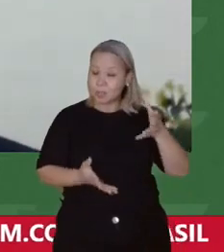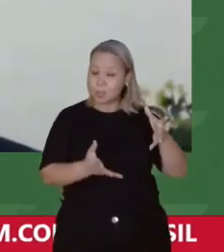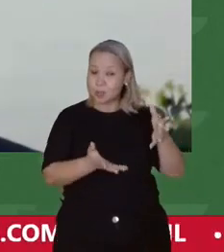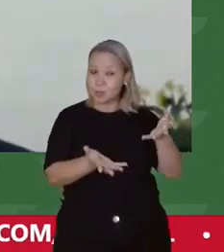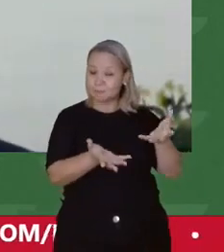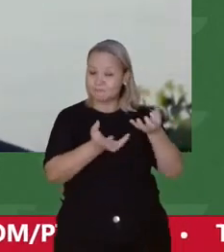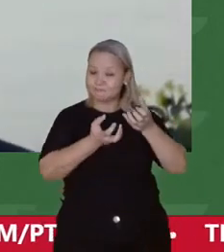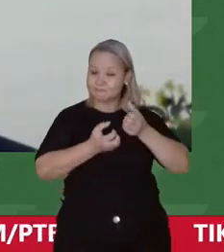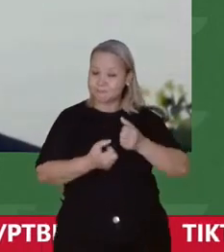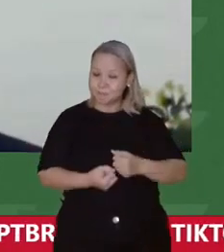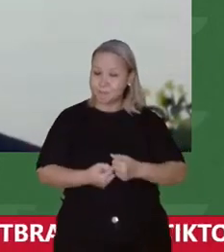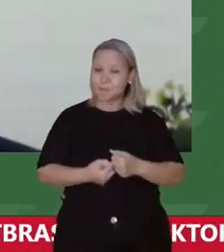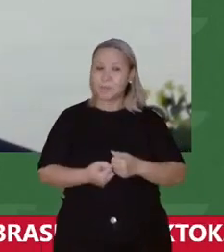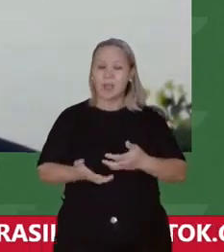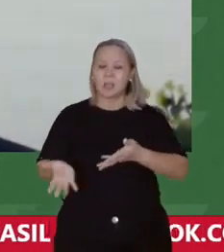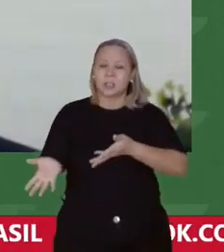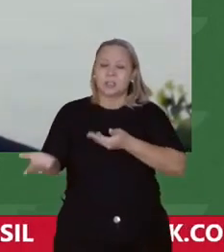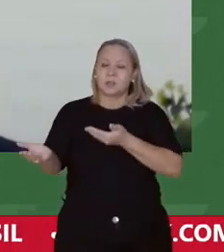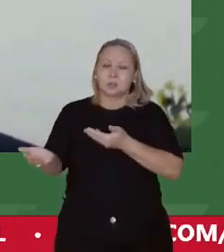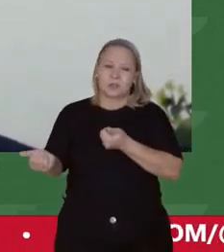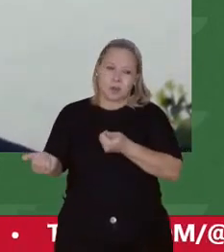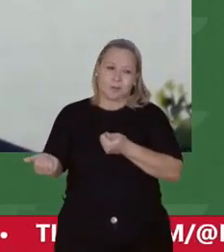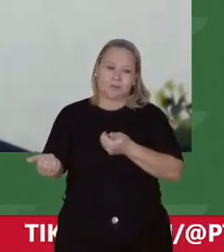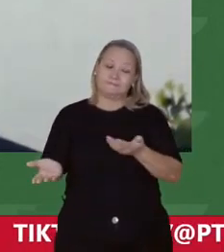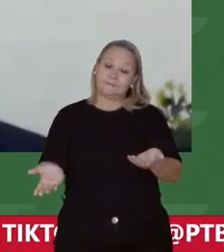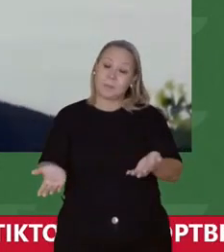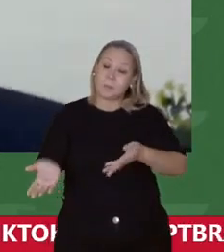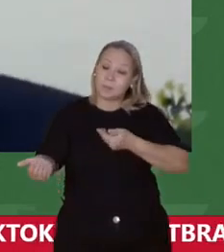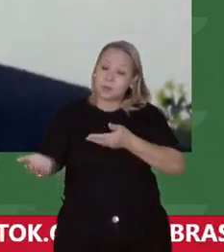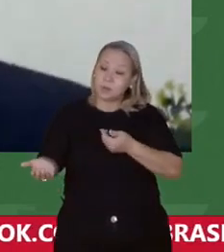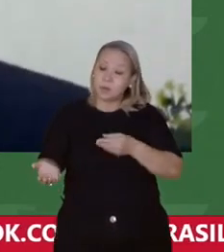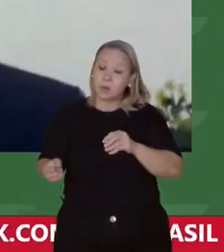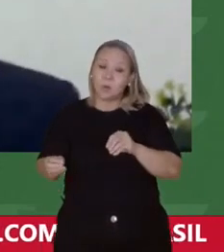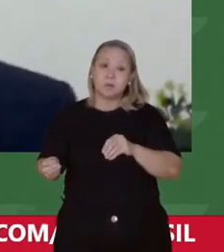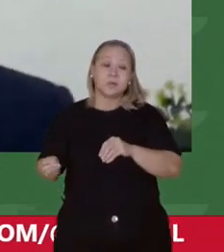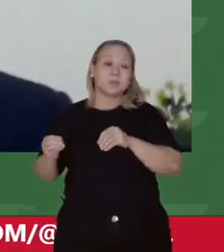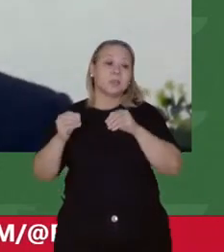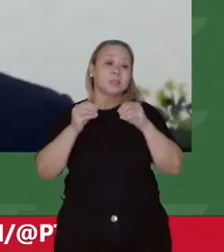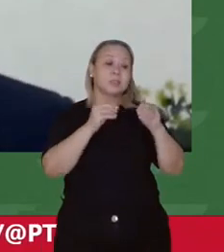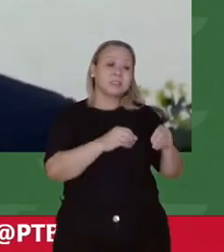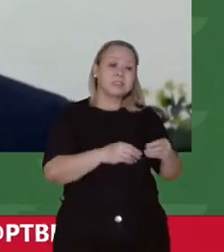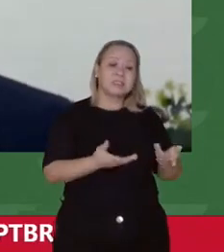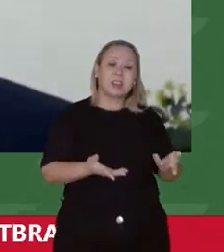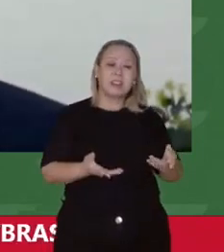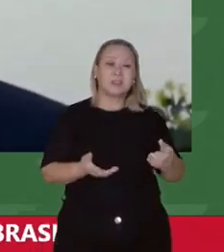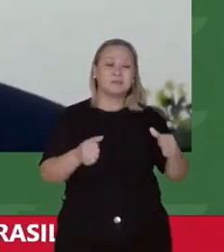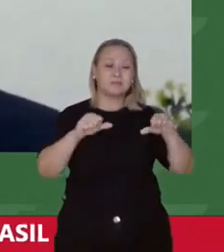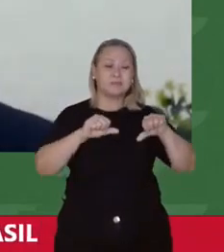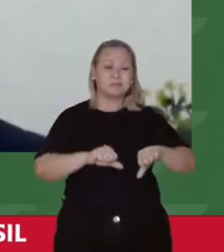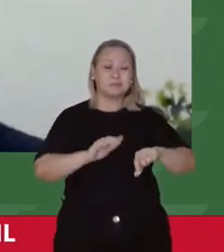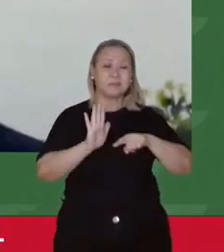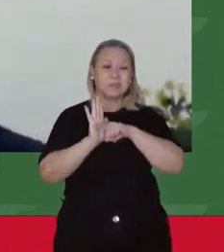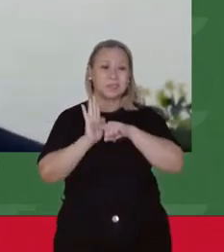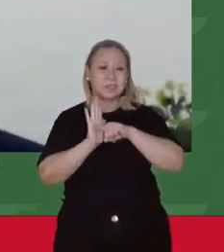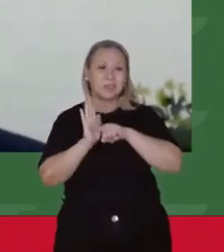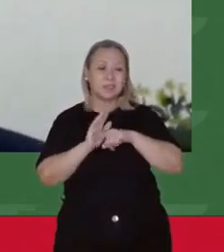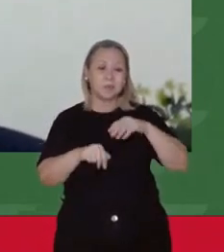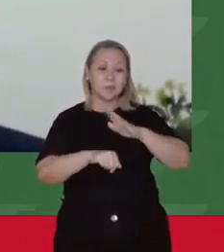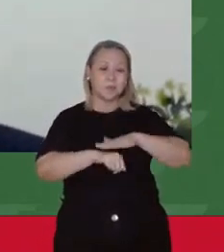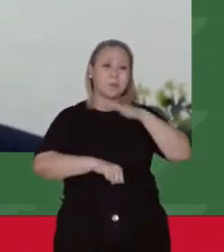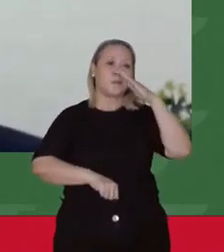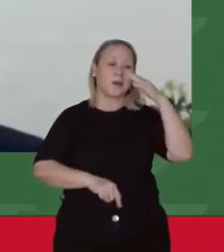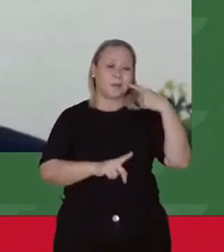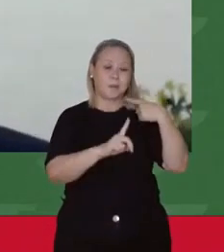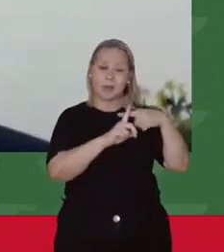anos. Ou seja, a juventude brasileira saiu da condição de mais pessimista do planeta Terra para mais otimista do planeta